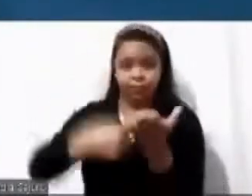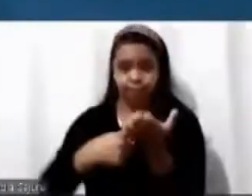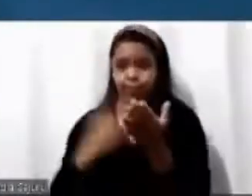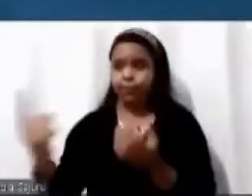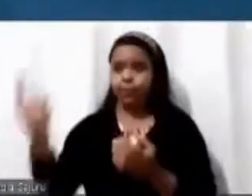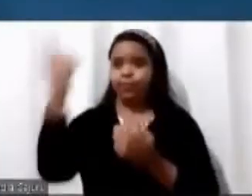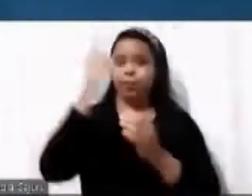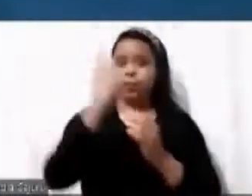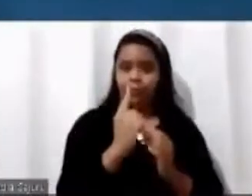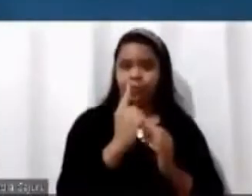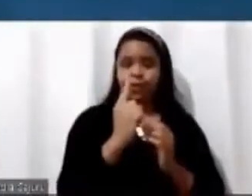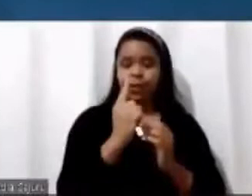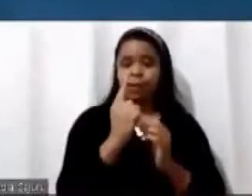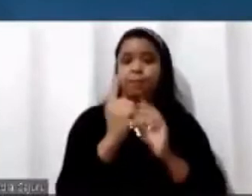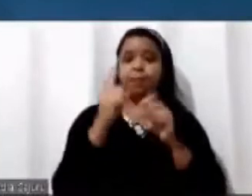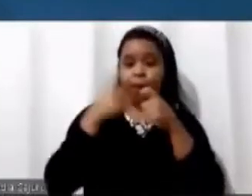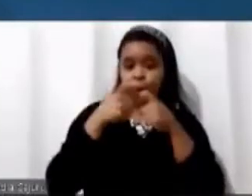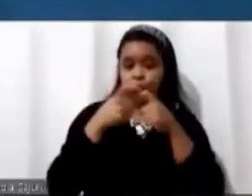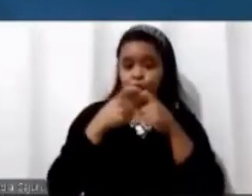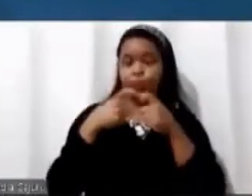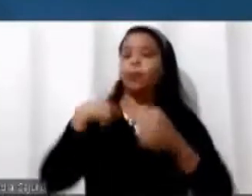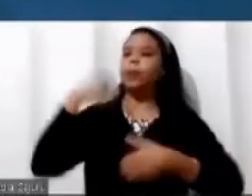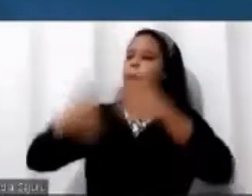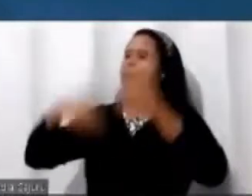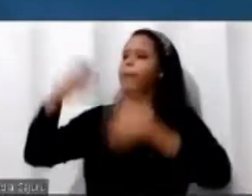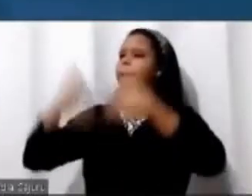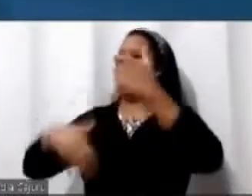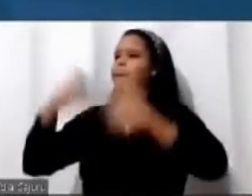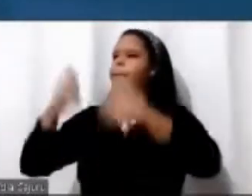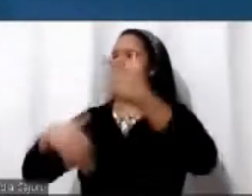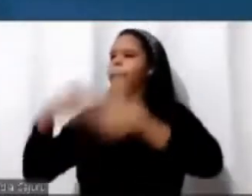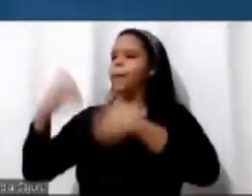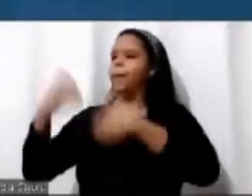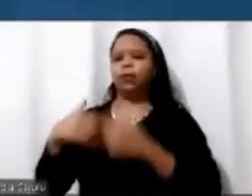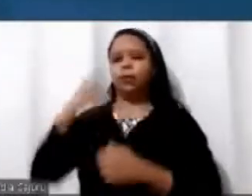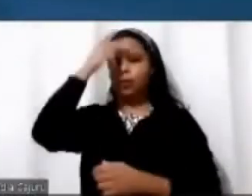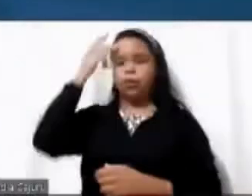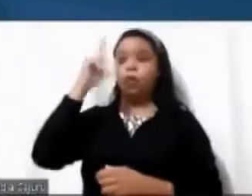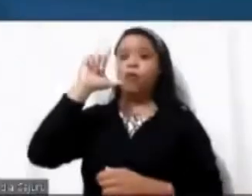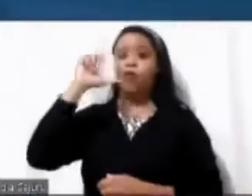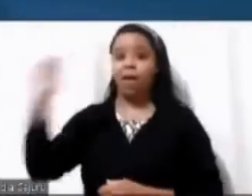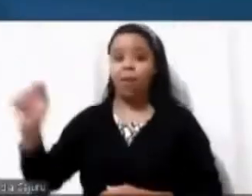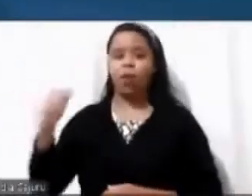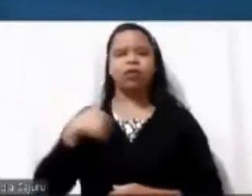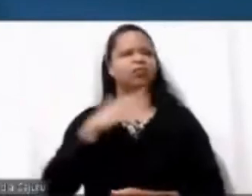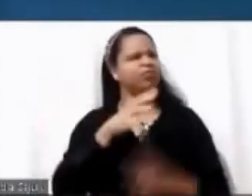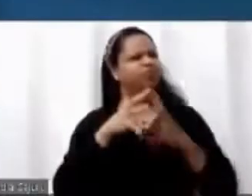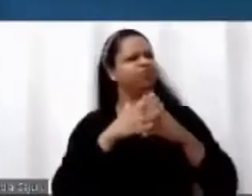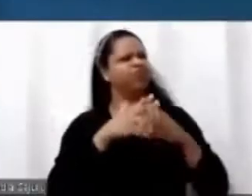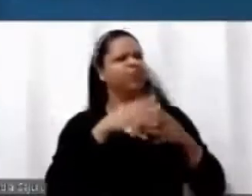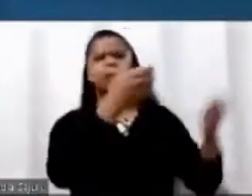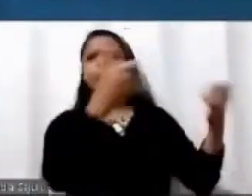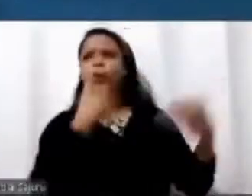qual procedimento vai fazer e, principalmente agora, por conta da Covid, de quais são os procedimentos que vão ser adotados com